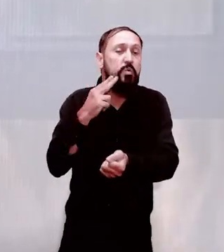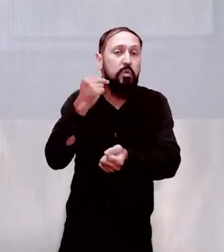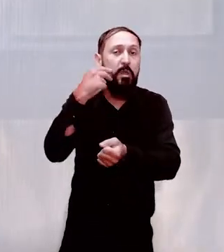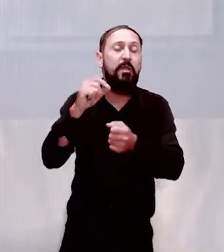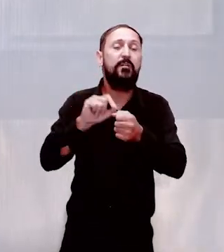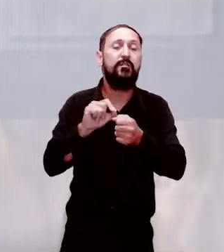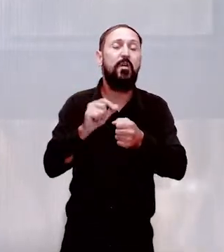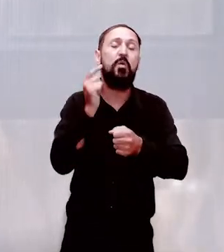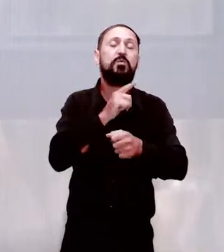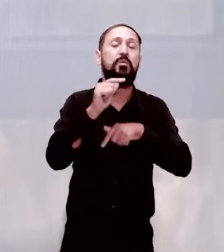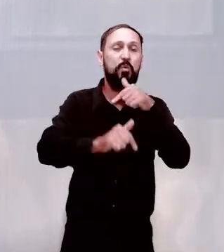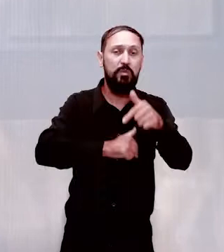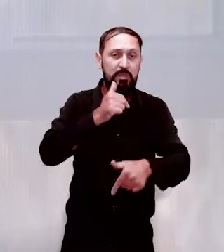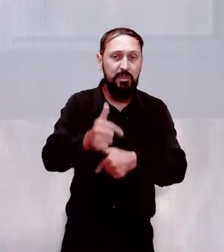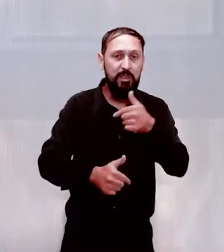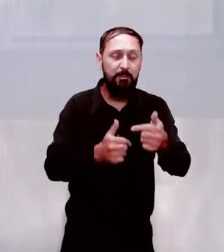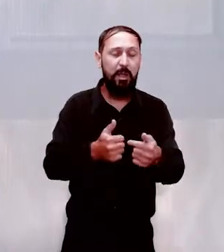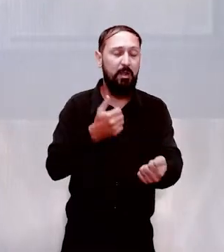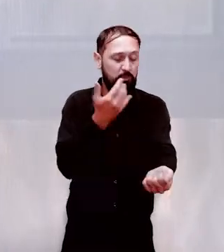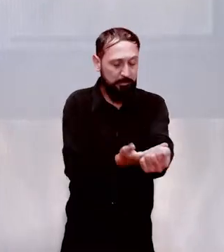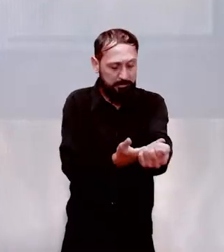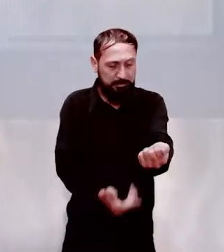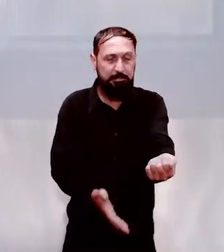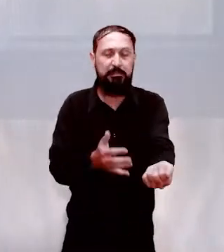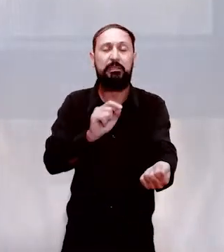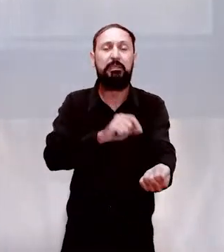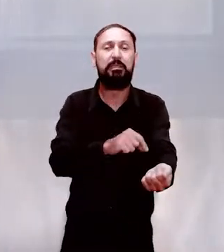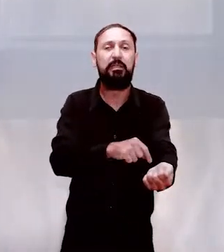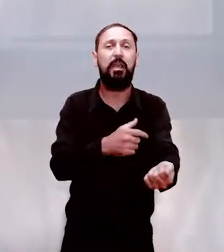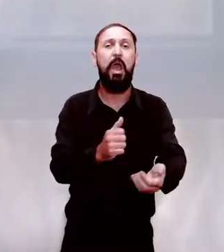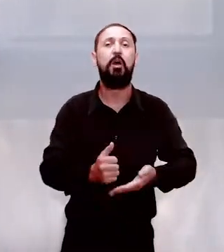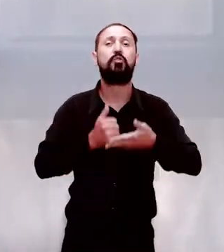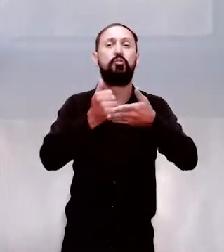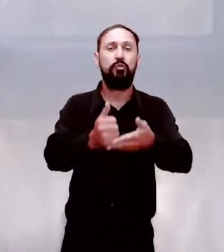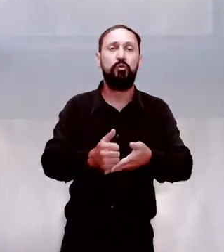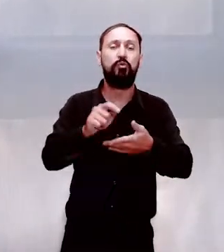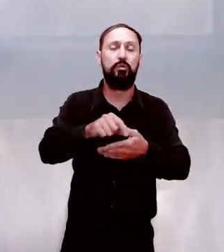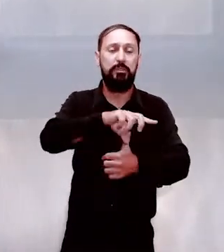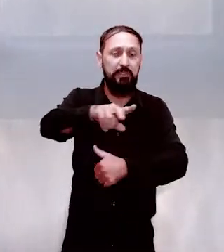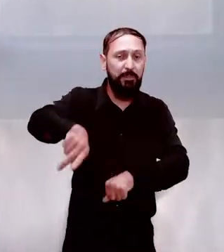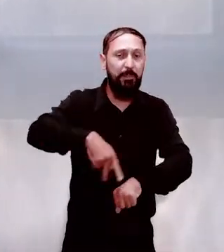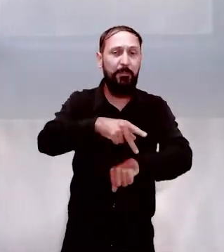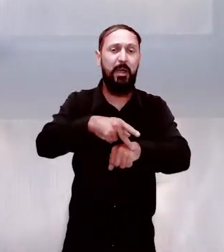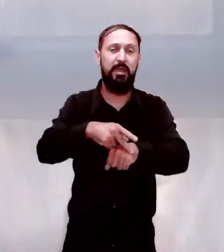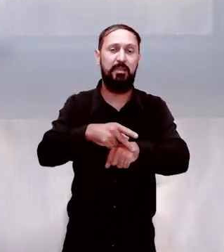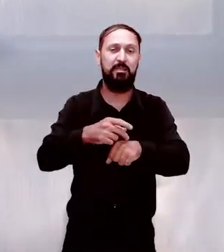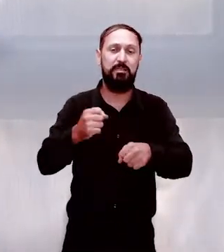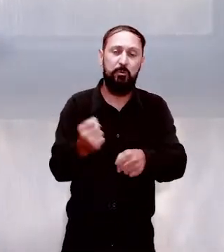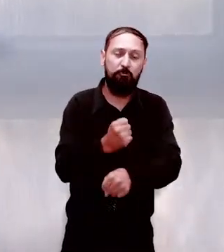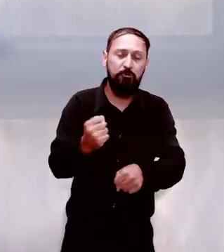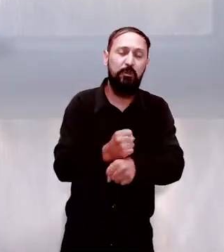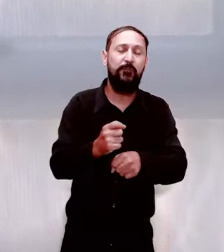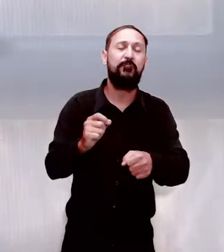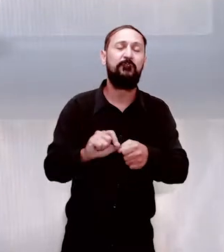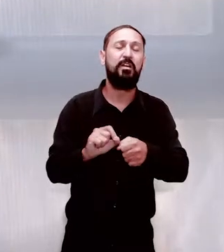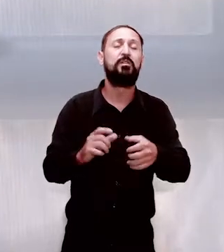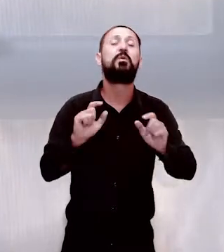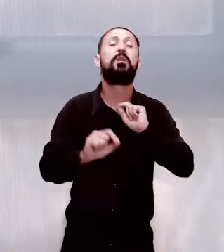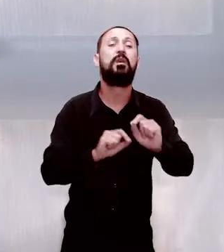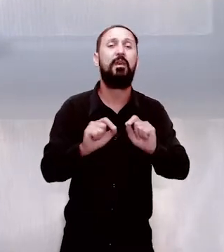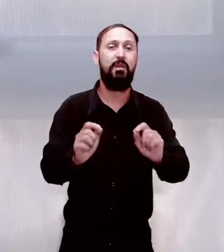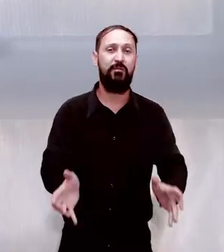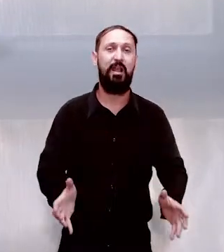construiu o trabalho, o sangue desse povo, foi que construiu a riqueza dessa nação. Todas as pessoas que você vai